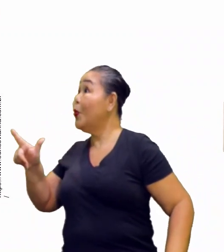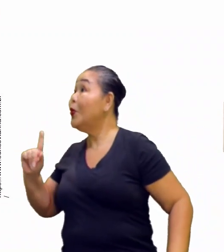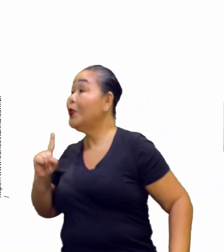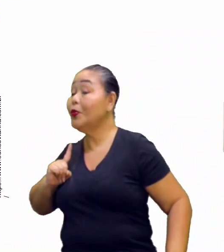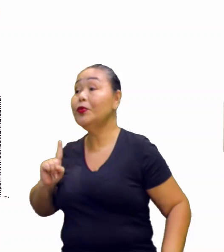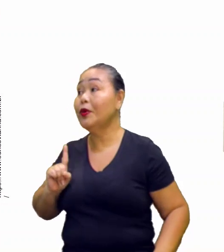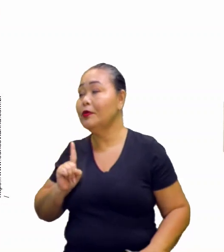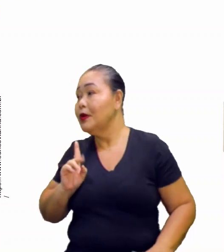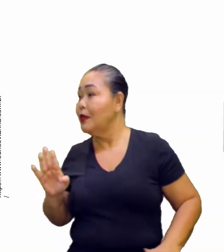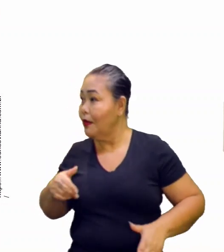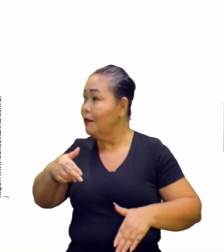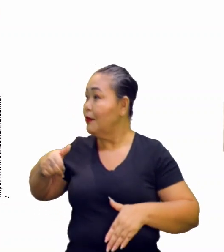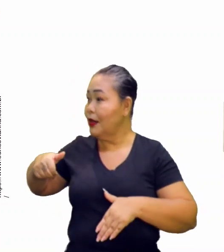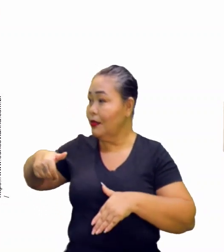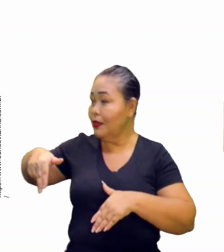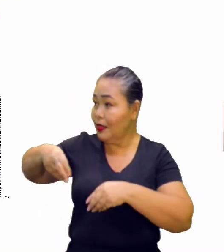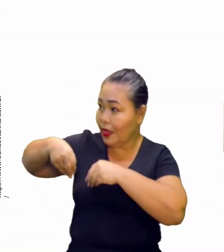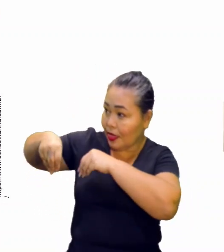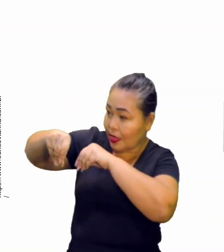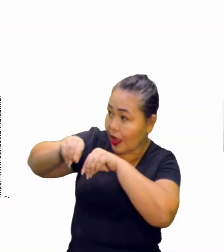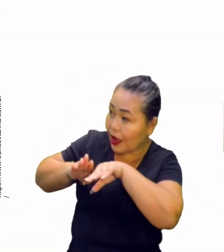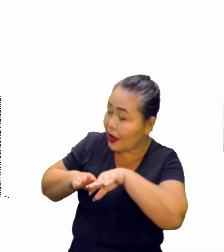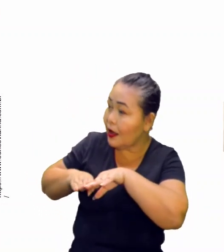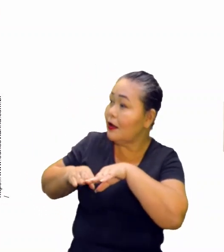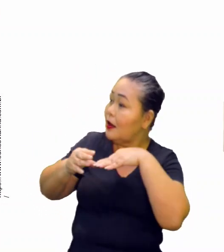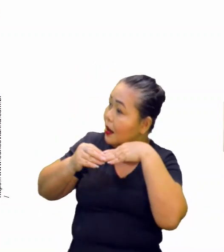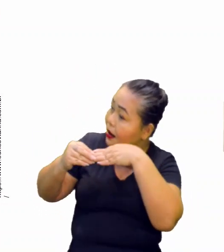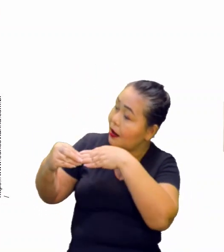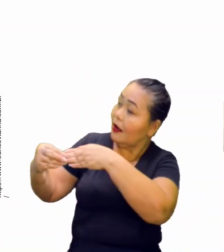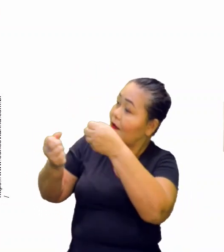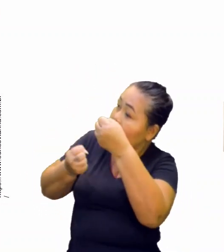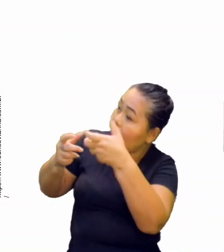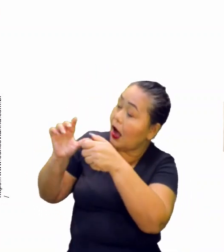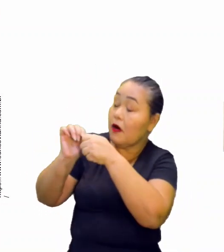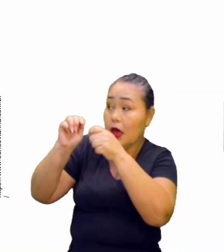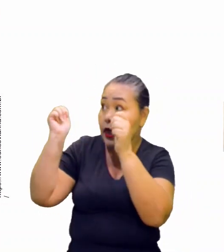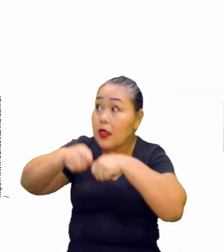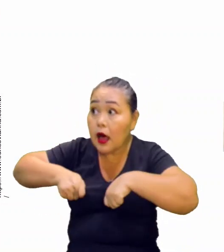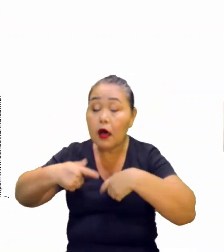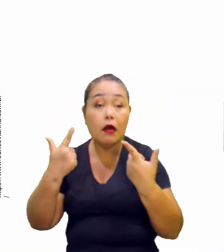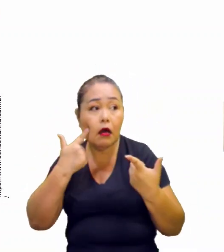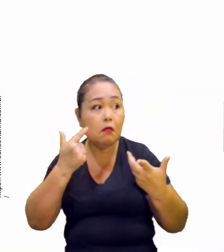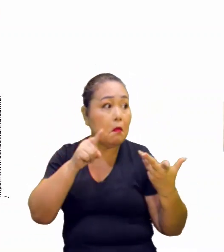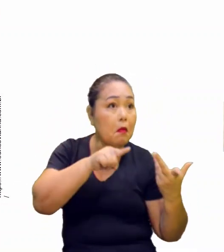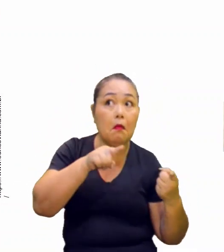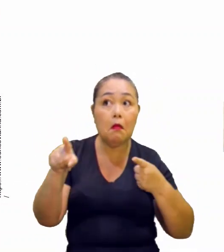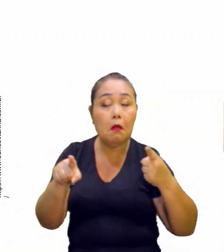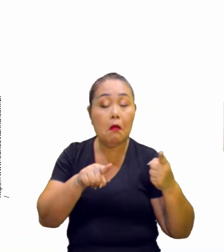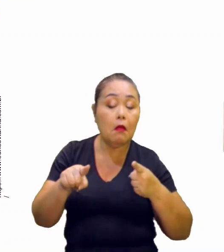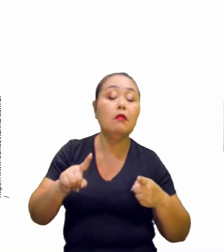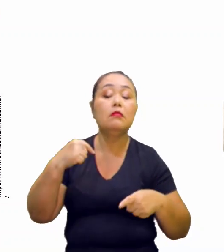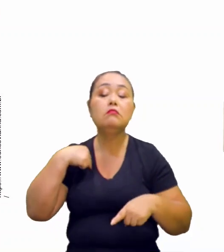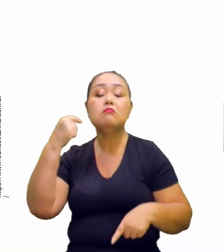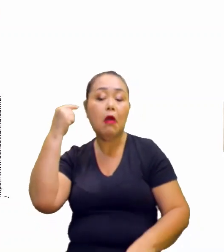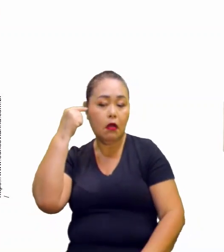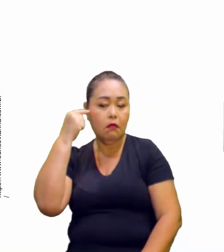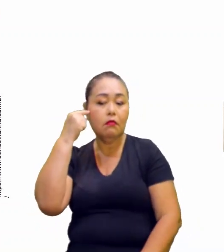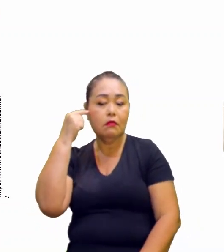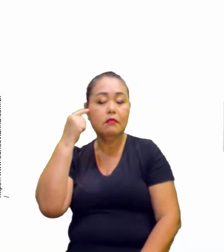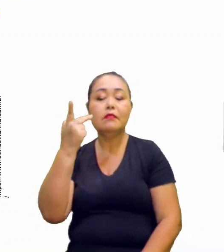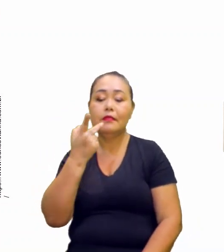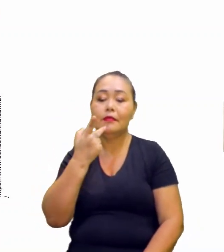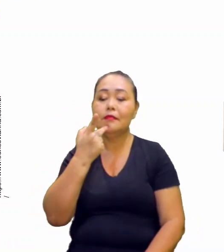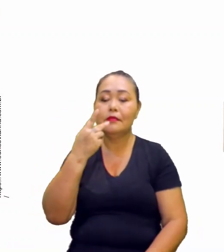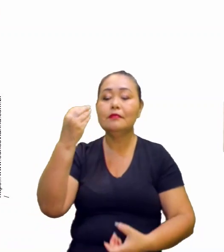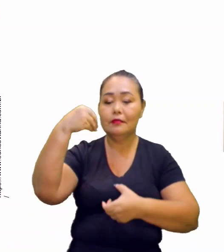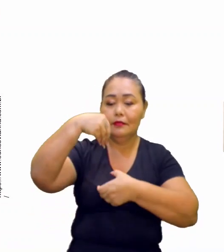ir por via terrestre? Vai ser possível? Como que isso vai ser possível? Então, todas essas análises também têm que ser pensadas, a gente falou isso